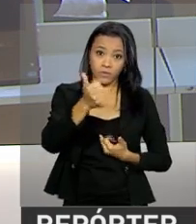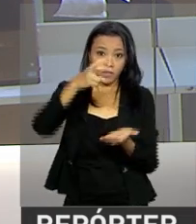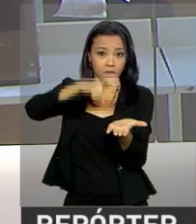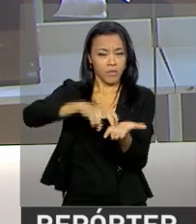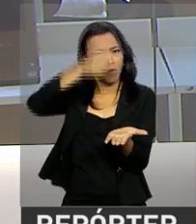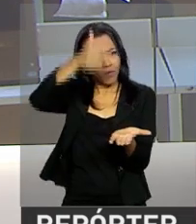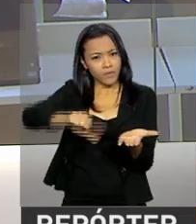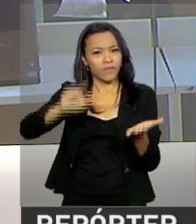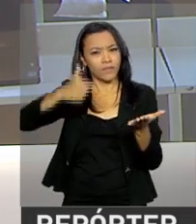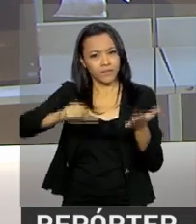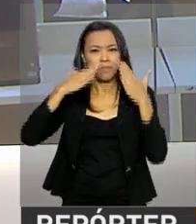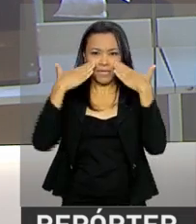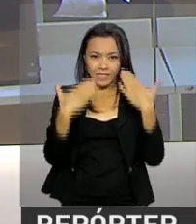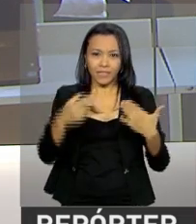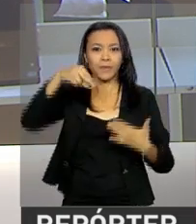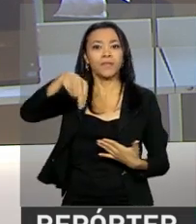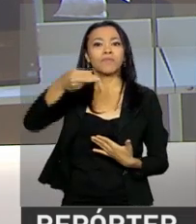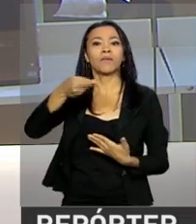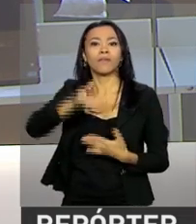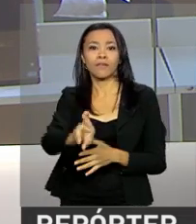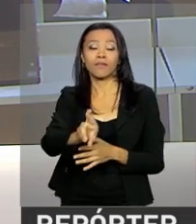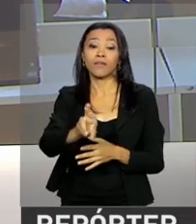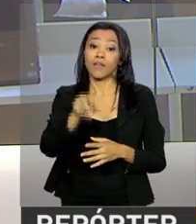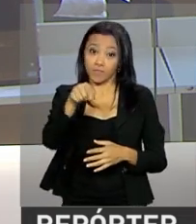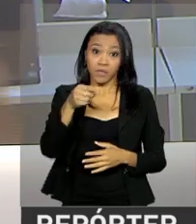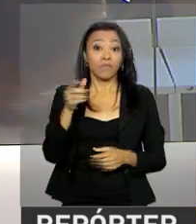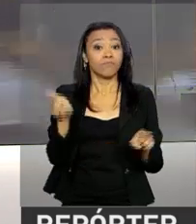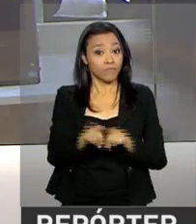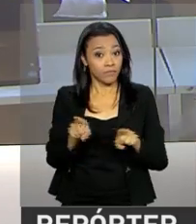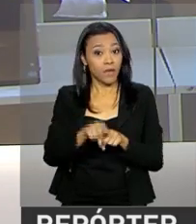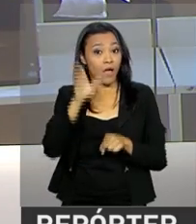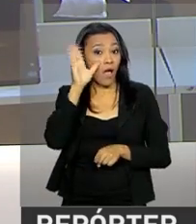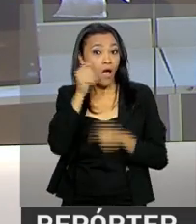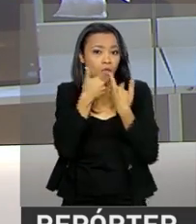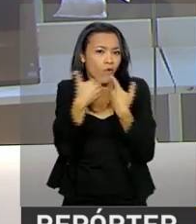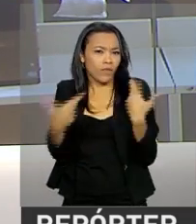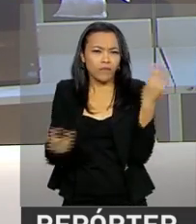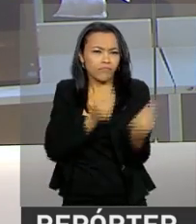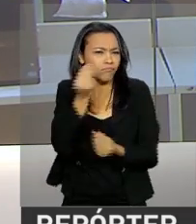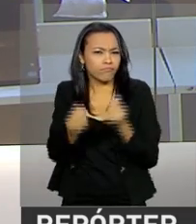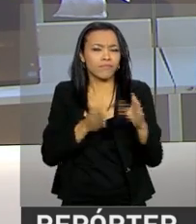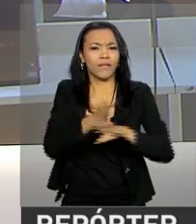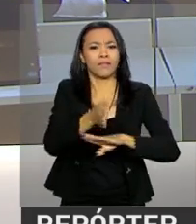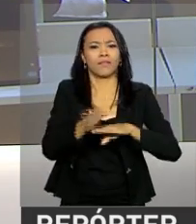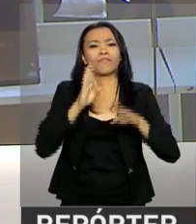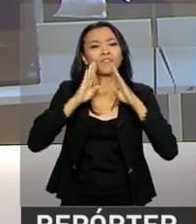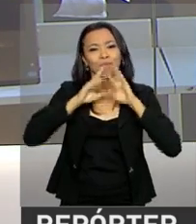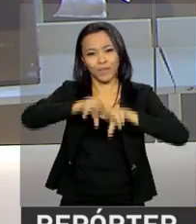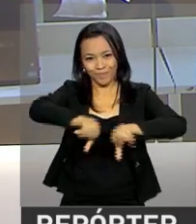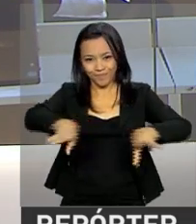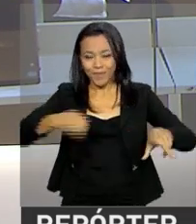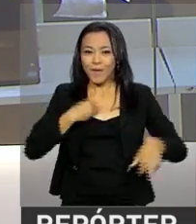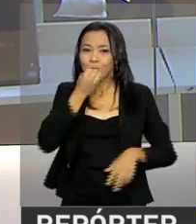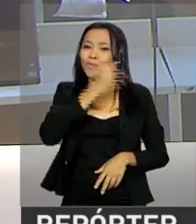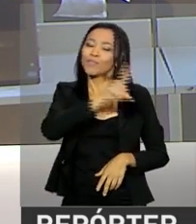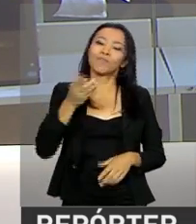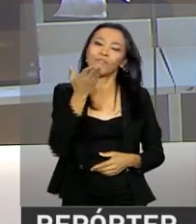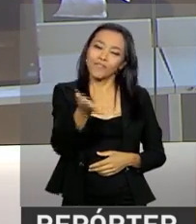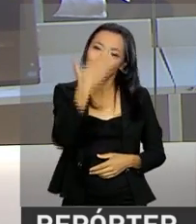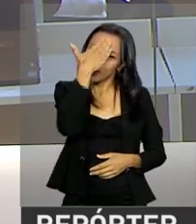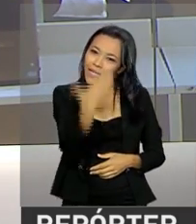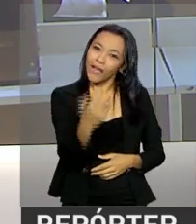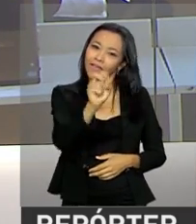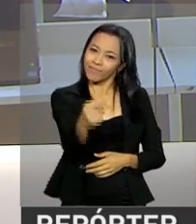manhã na próxima edição do repórter NBR você pode acompanhar também as novidades em nossas redes sociais um bom dia para você